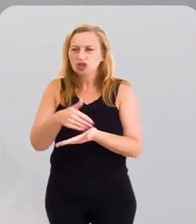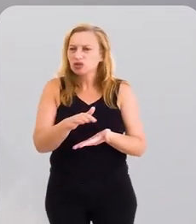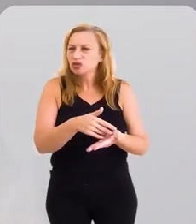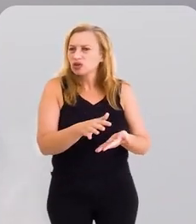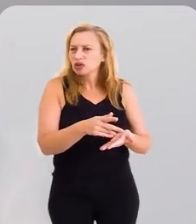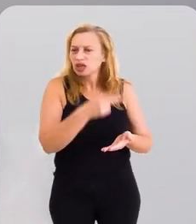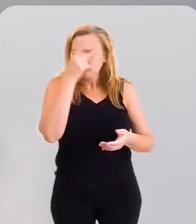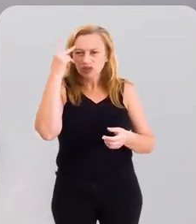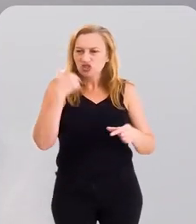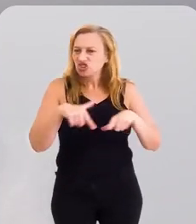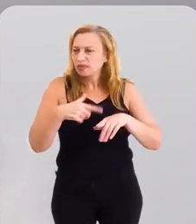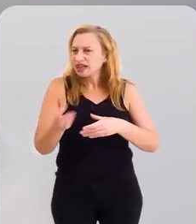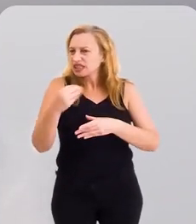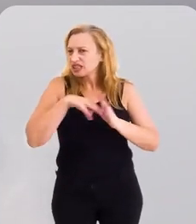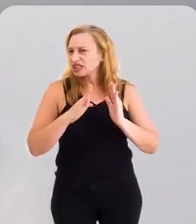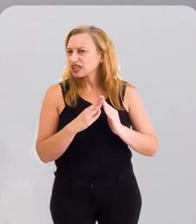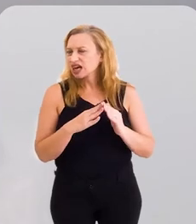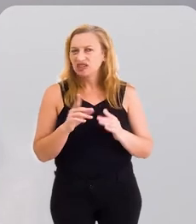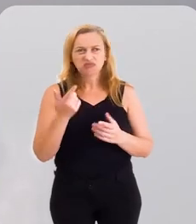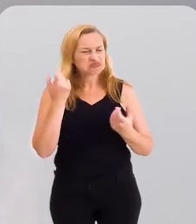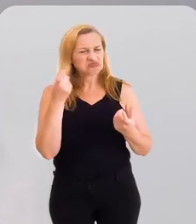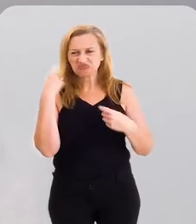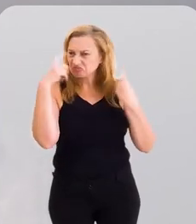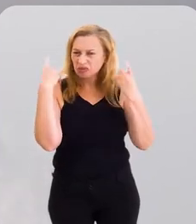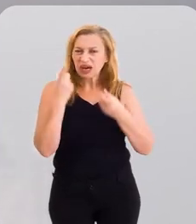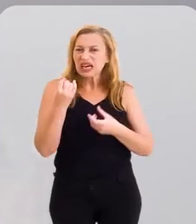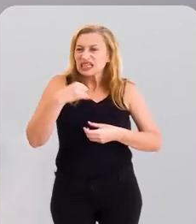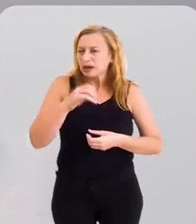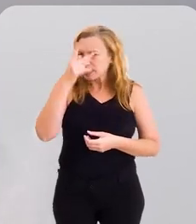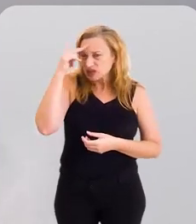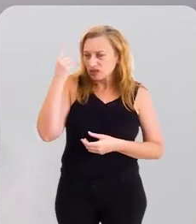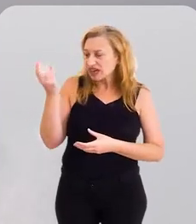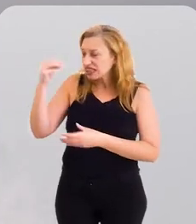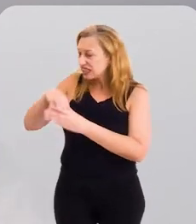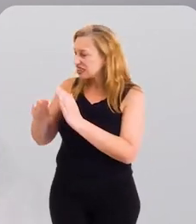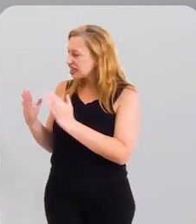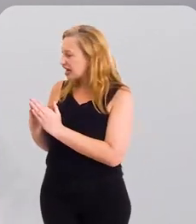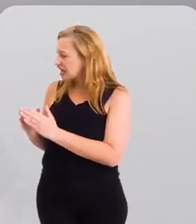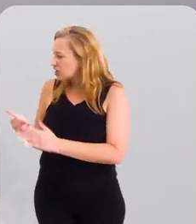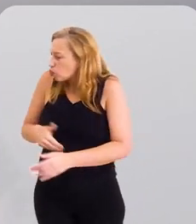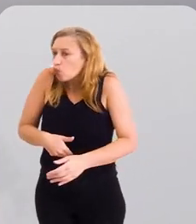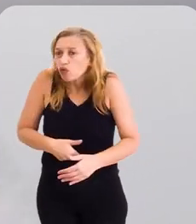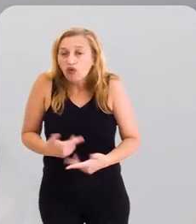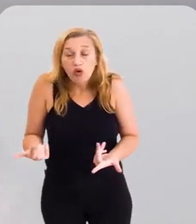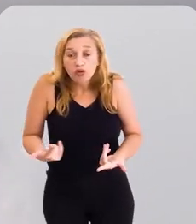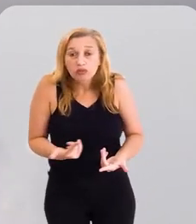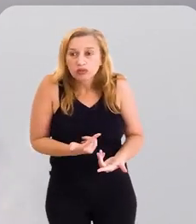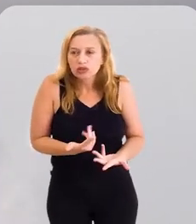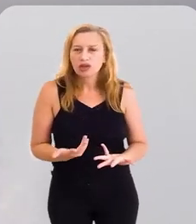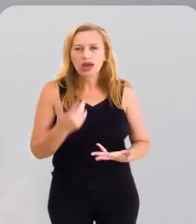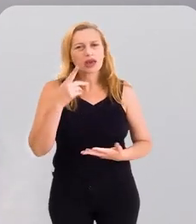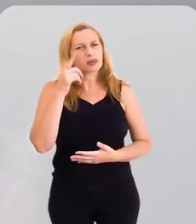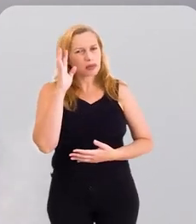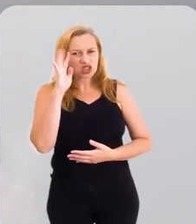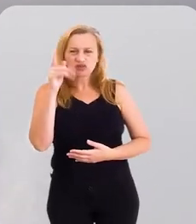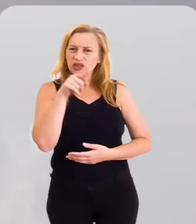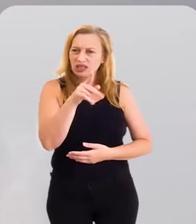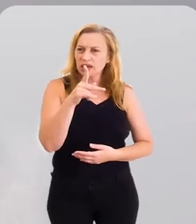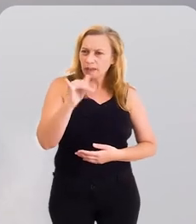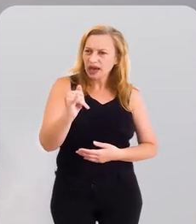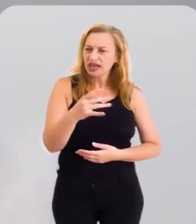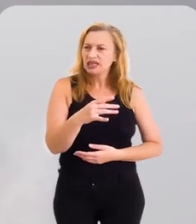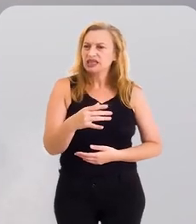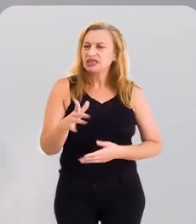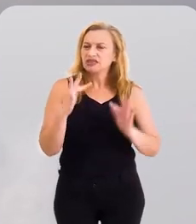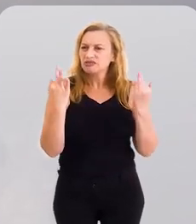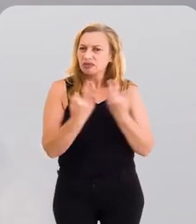os seus funcionários domésticos, por exemplo, sem se preocupar que essa pessoa ia ficar confinada dentro de casa sem comida. Imagine você, o que é um pai